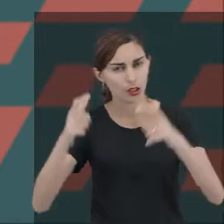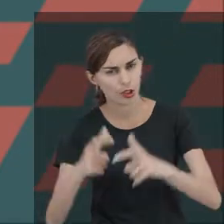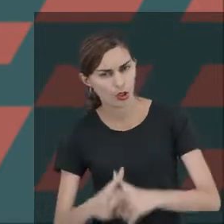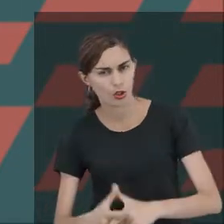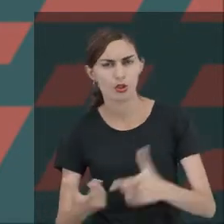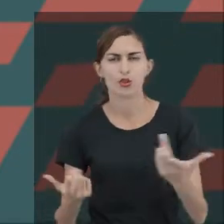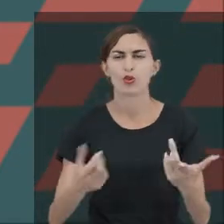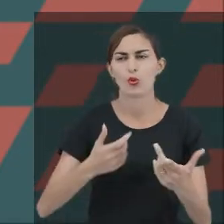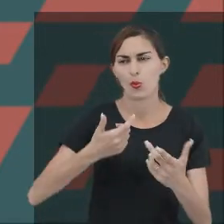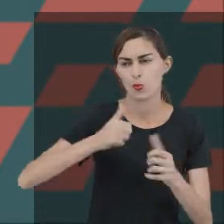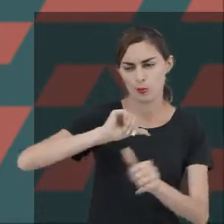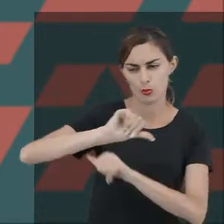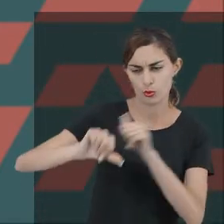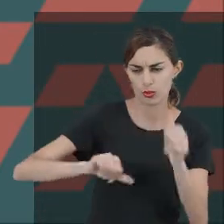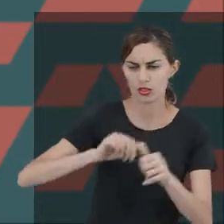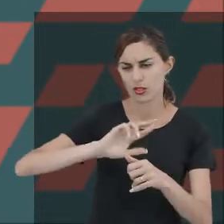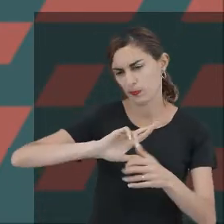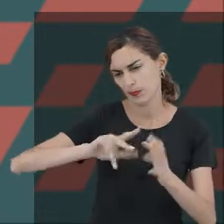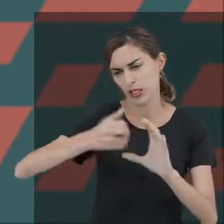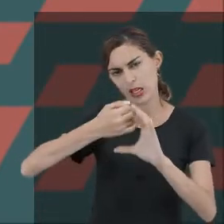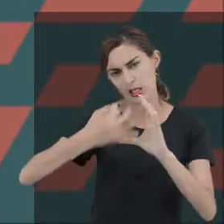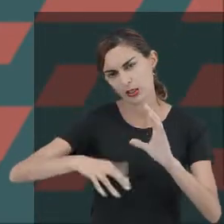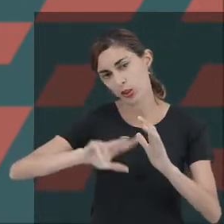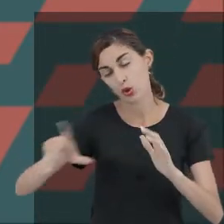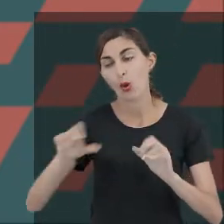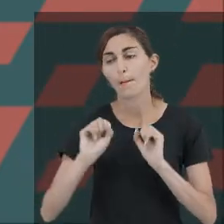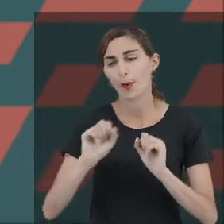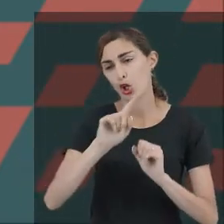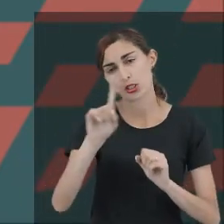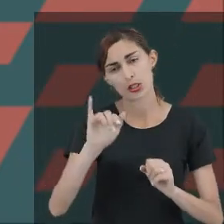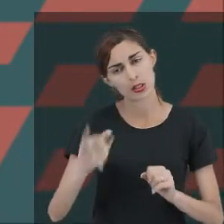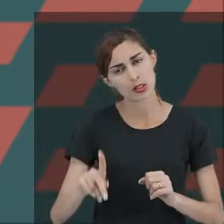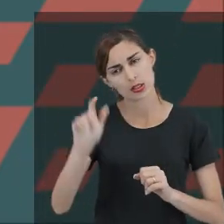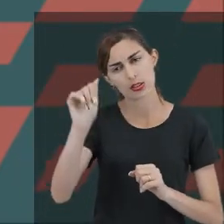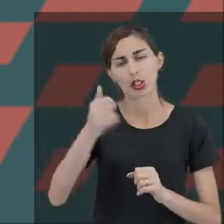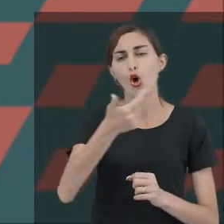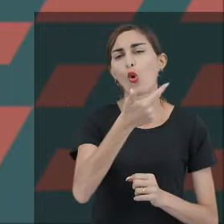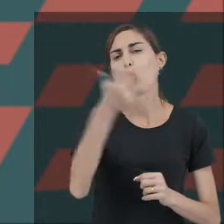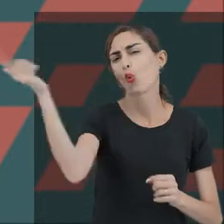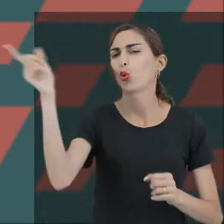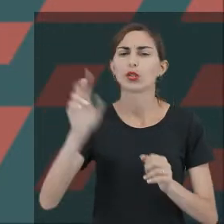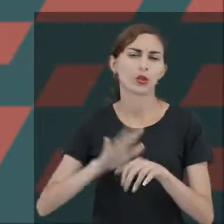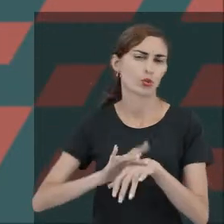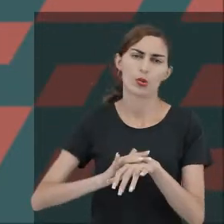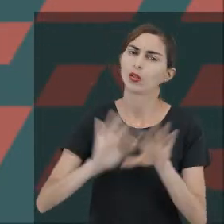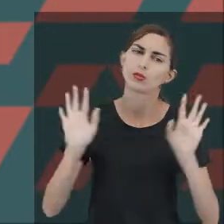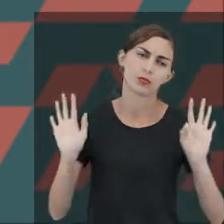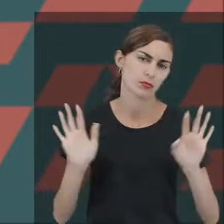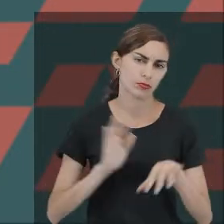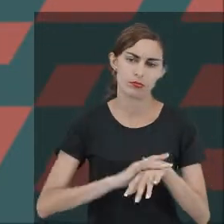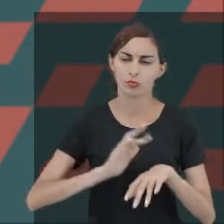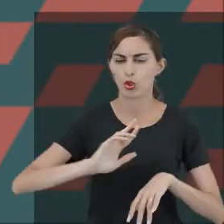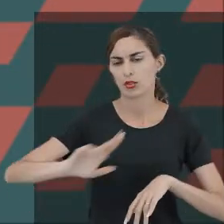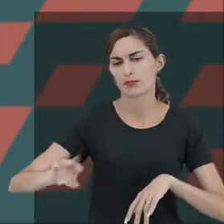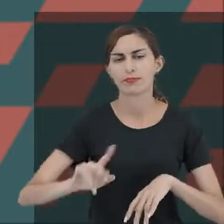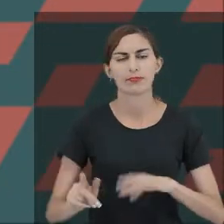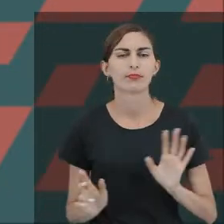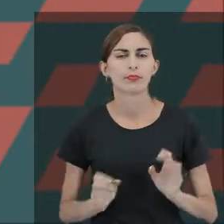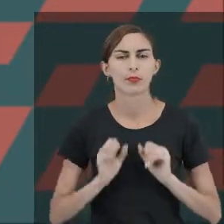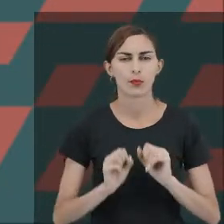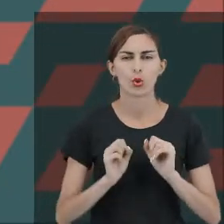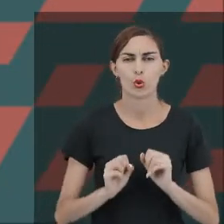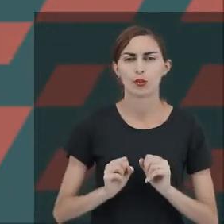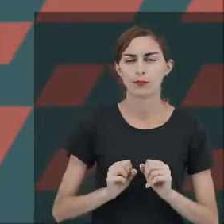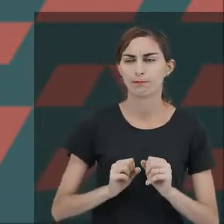microcefalia, outras alterações, ele pode ser Zika ou pode ter sido outra infecção ou outra causa. Então, a